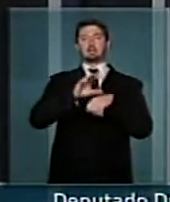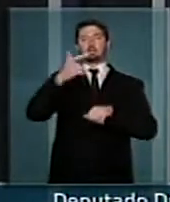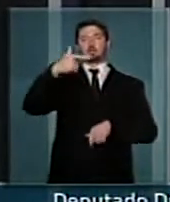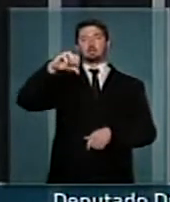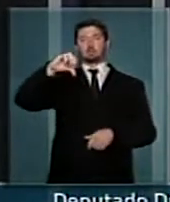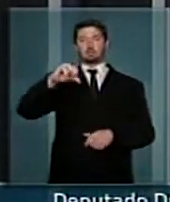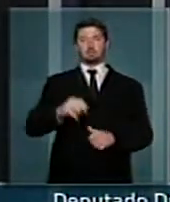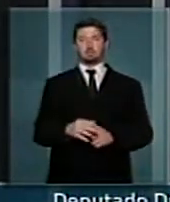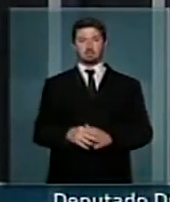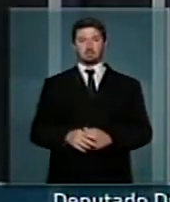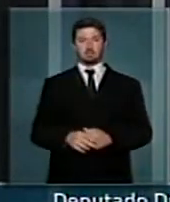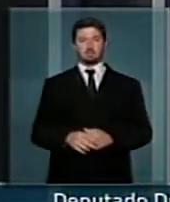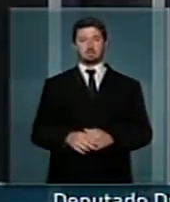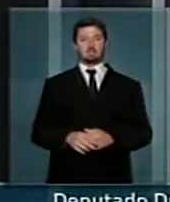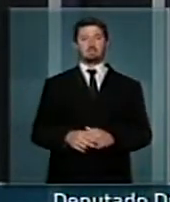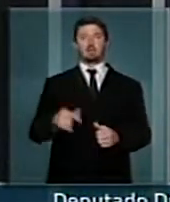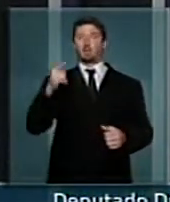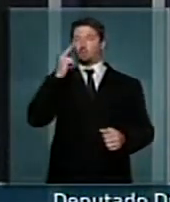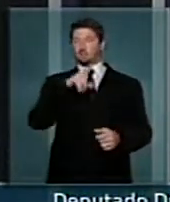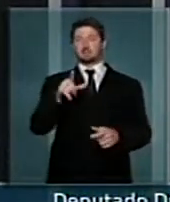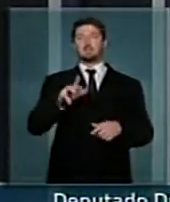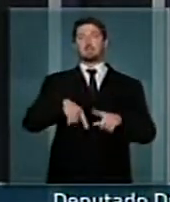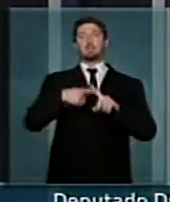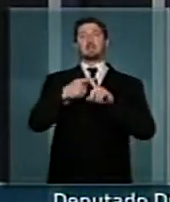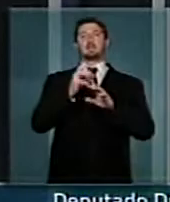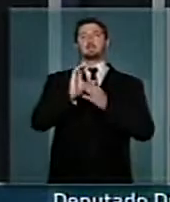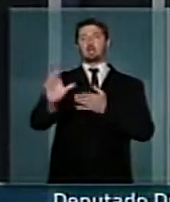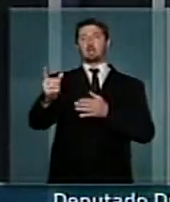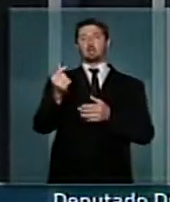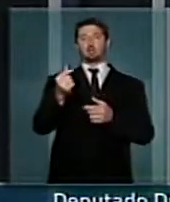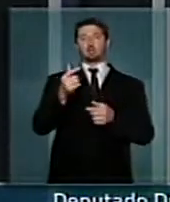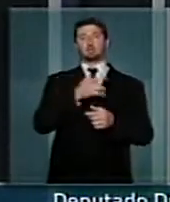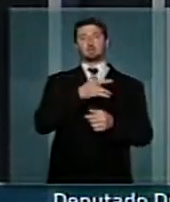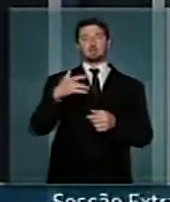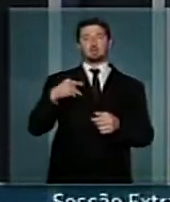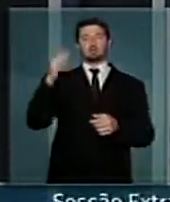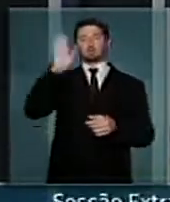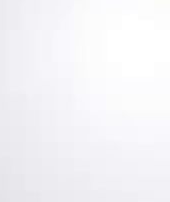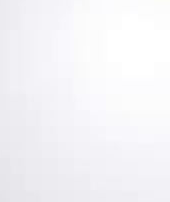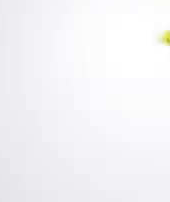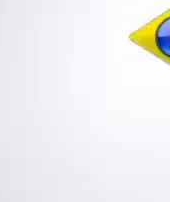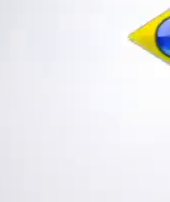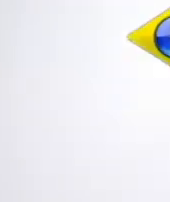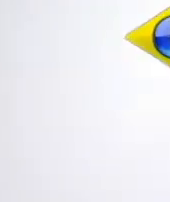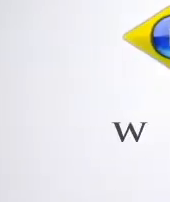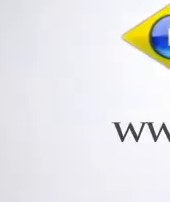29 para garantir mais recursos à saúde do nosso país. Muito obrigado.